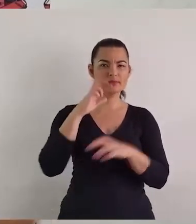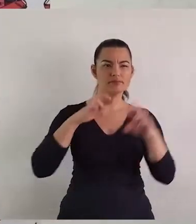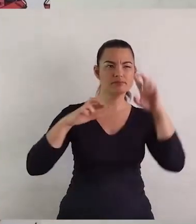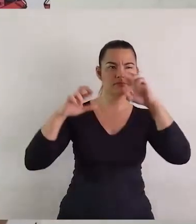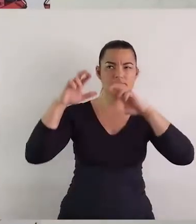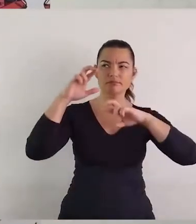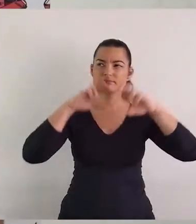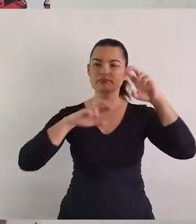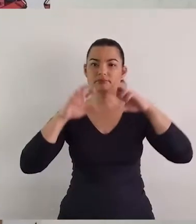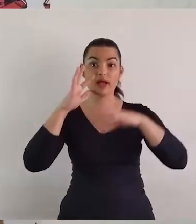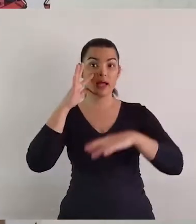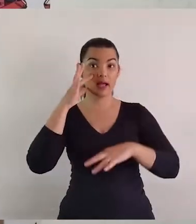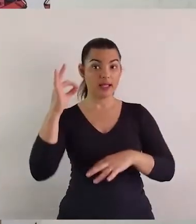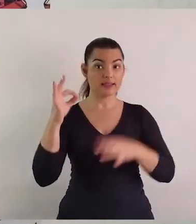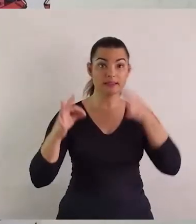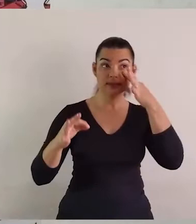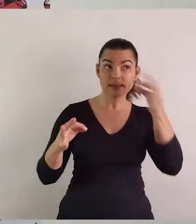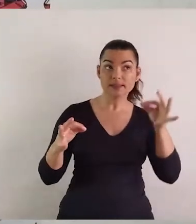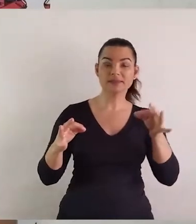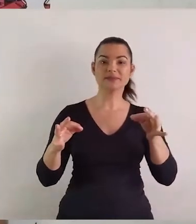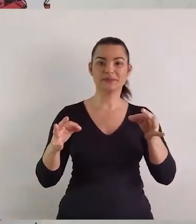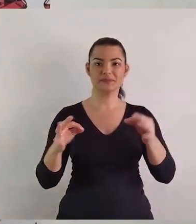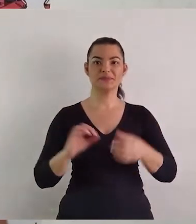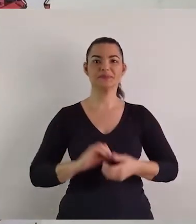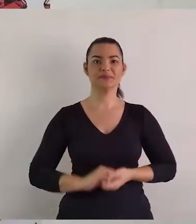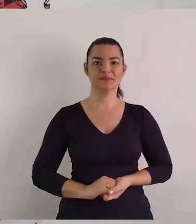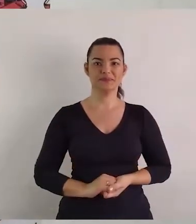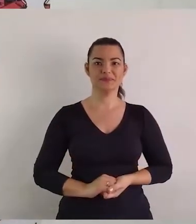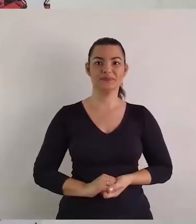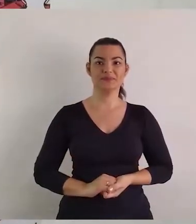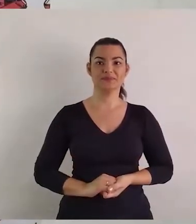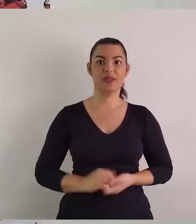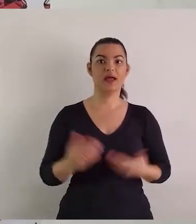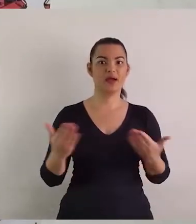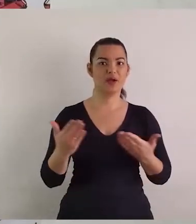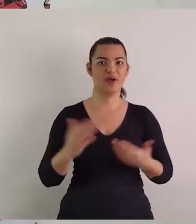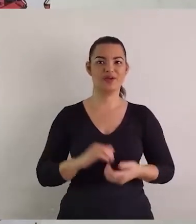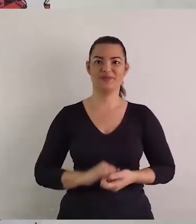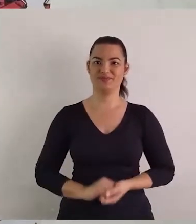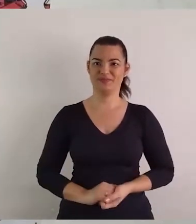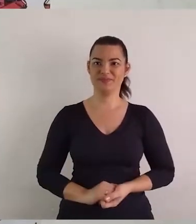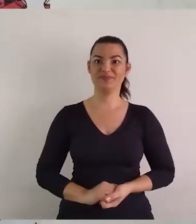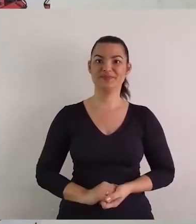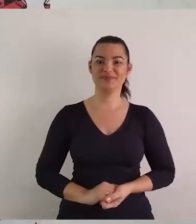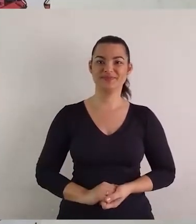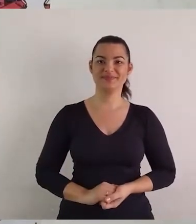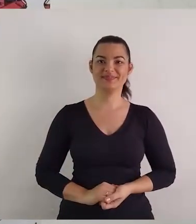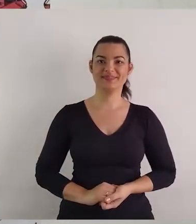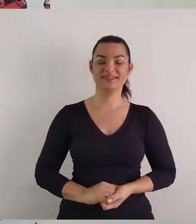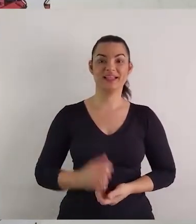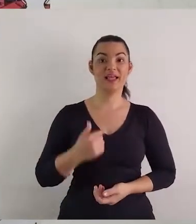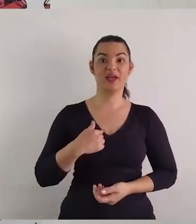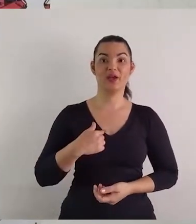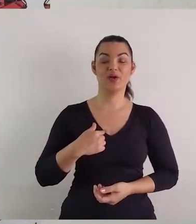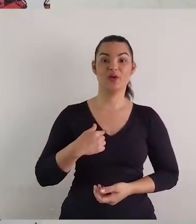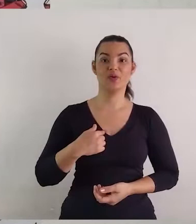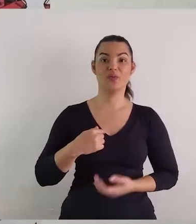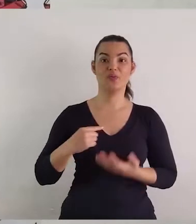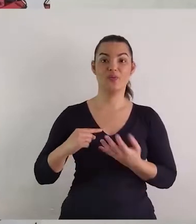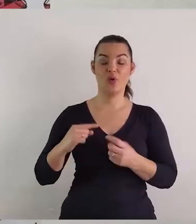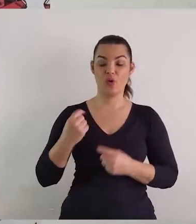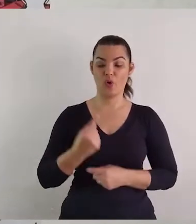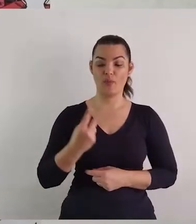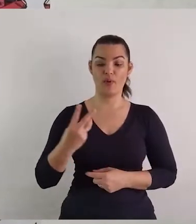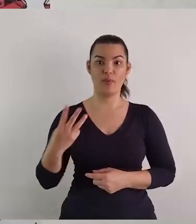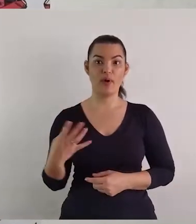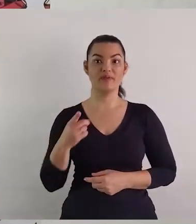olhem tudo com bastante atenção. Vamos lá? Então agora, quando eu voltar, vocês